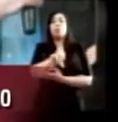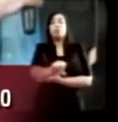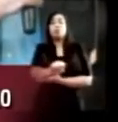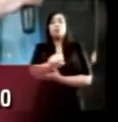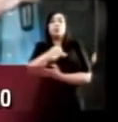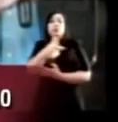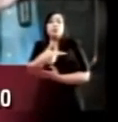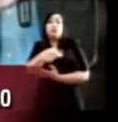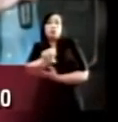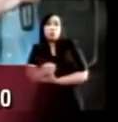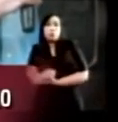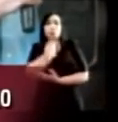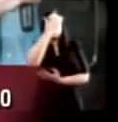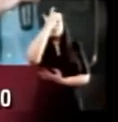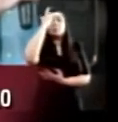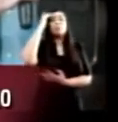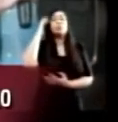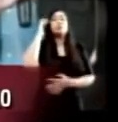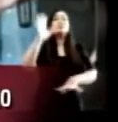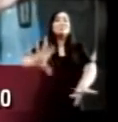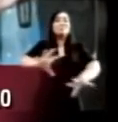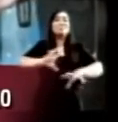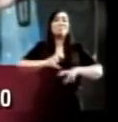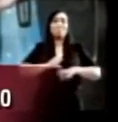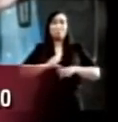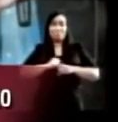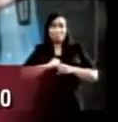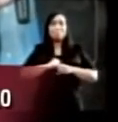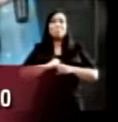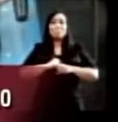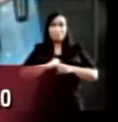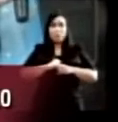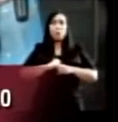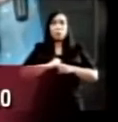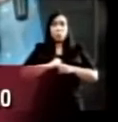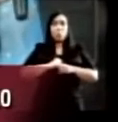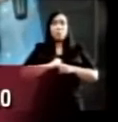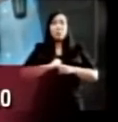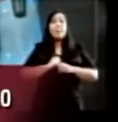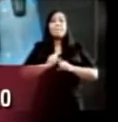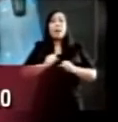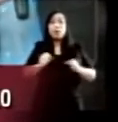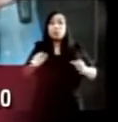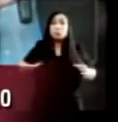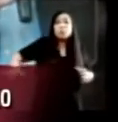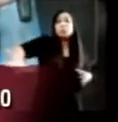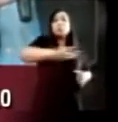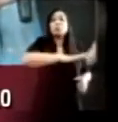4.928 casos de incidência para cada 100 mil habitantes.